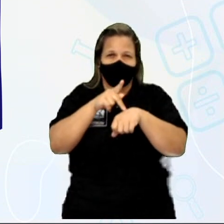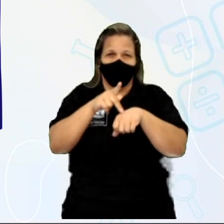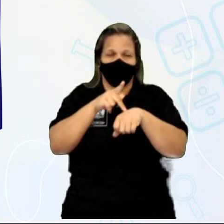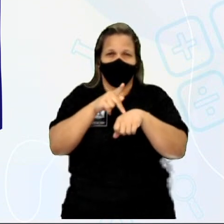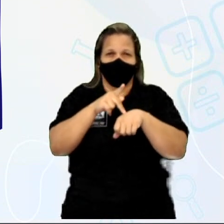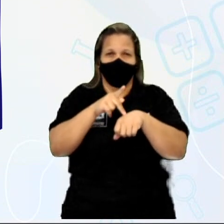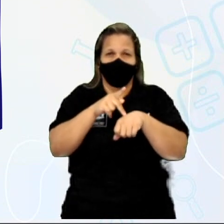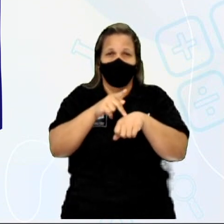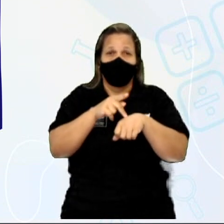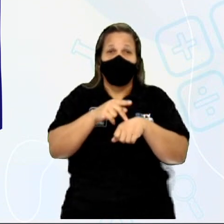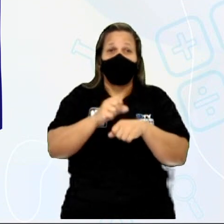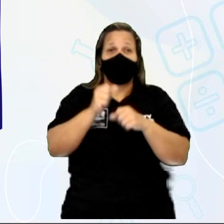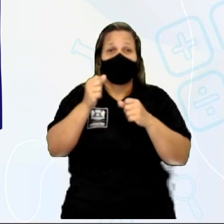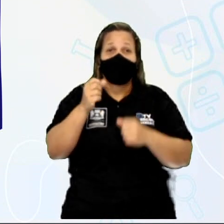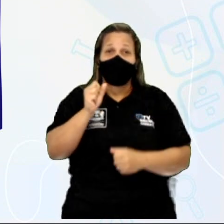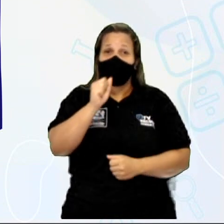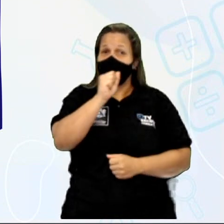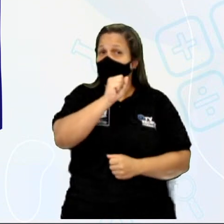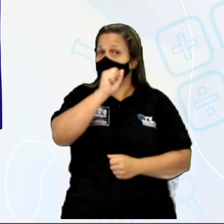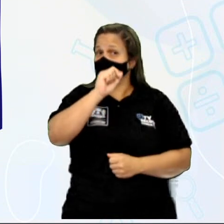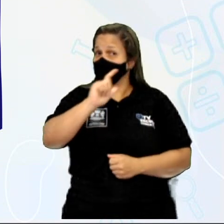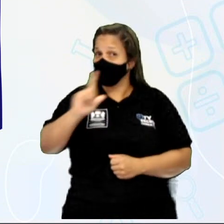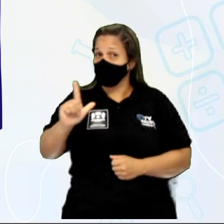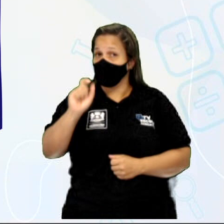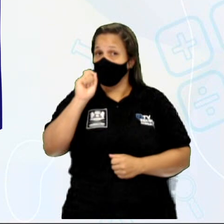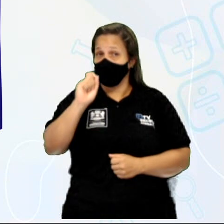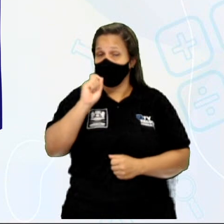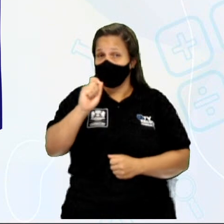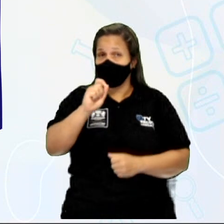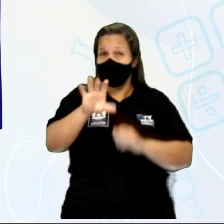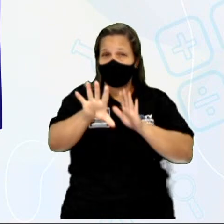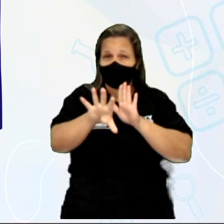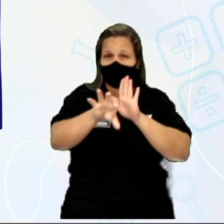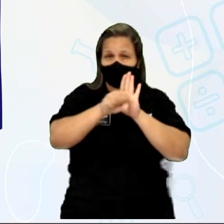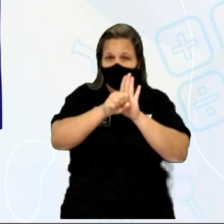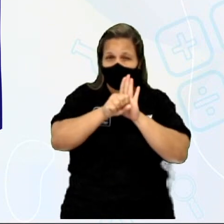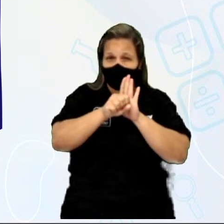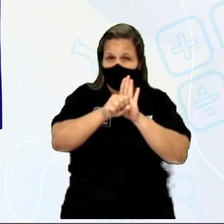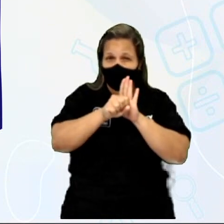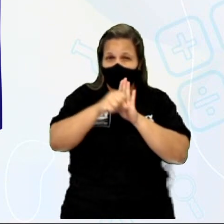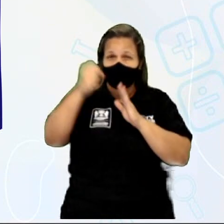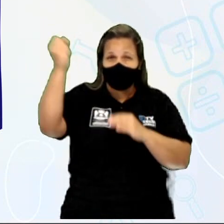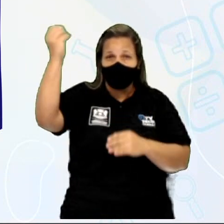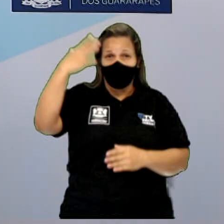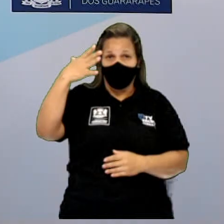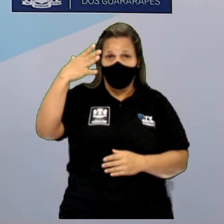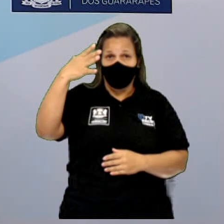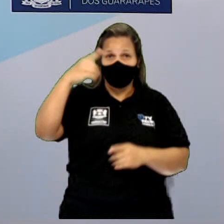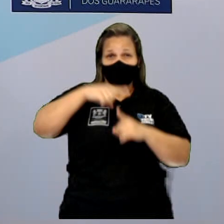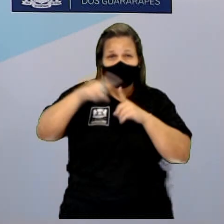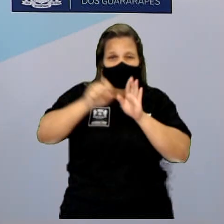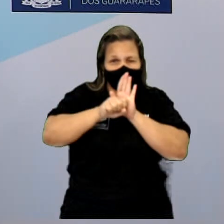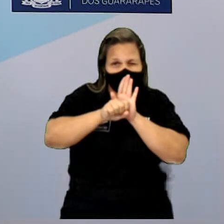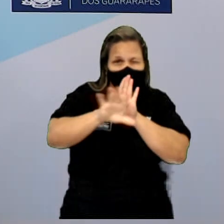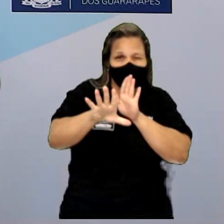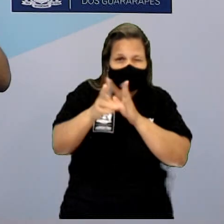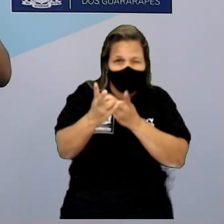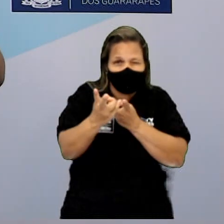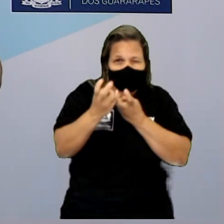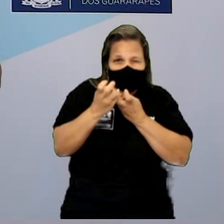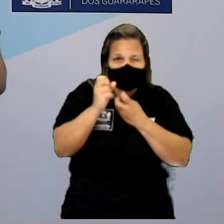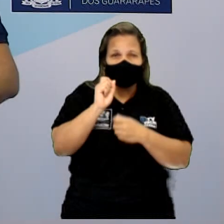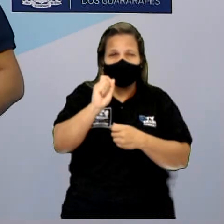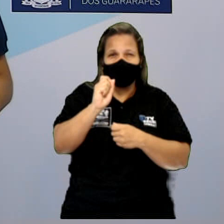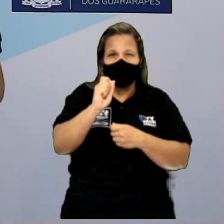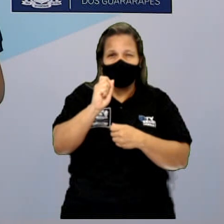menos aquela próxima do azul. Então veja que a gente já está falando de duas propriedades que a luz sofre no